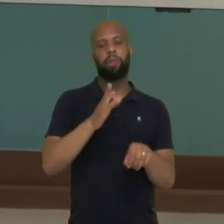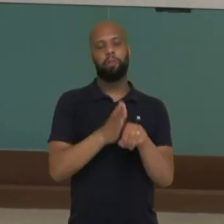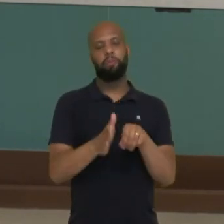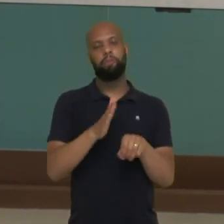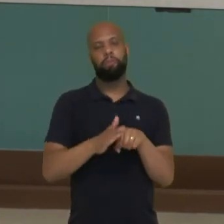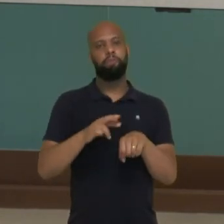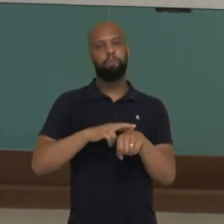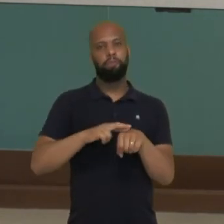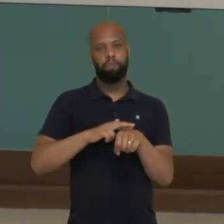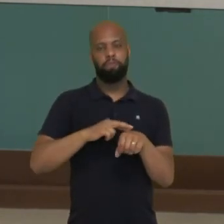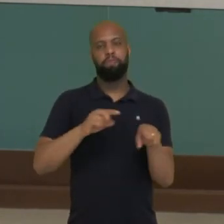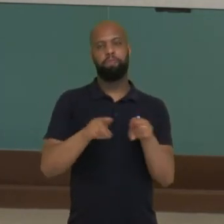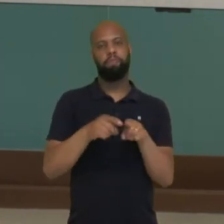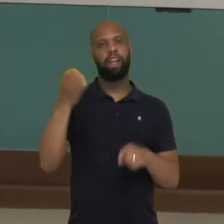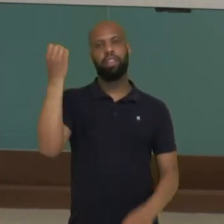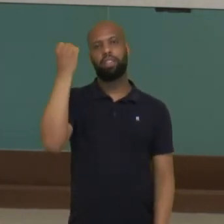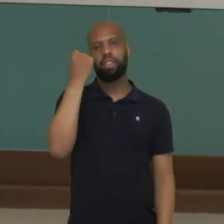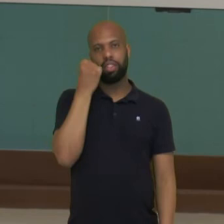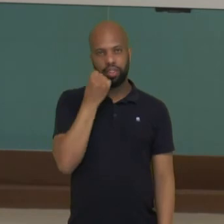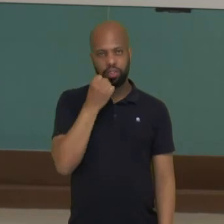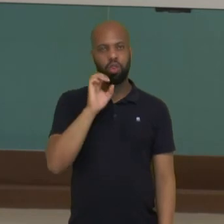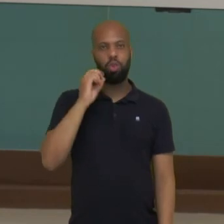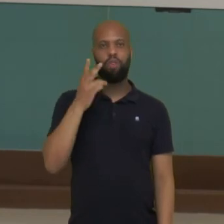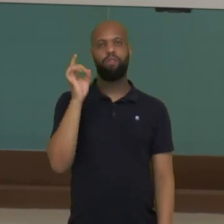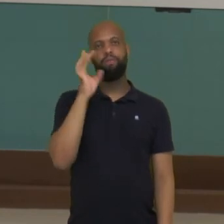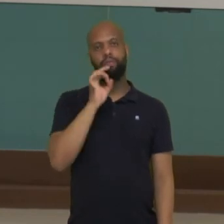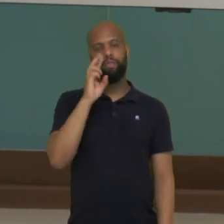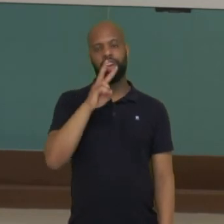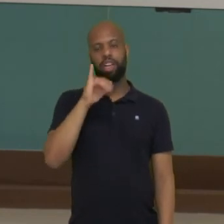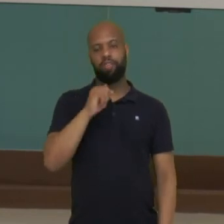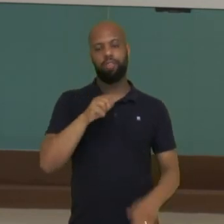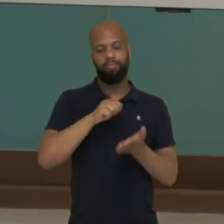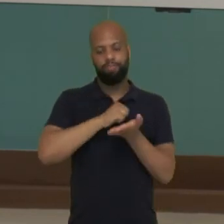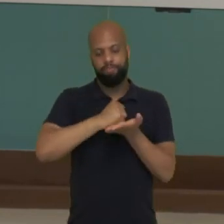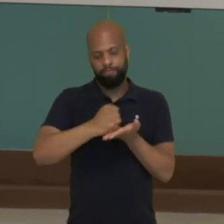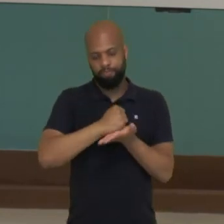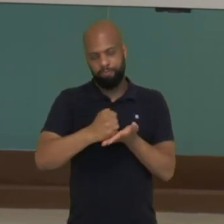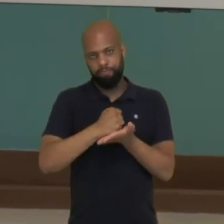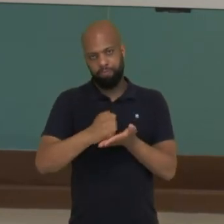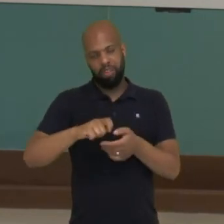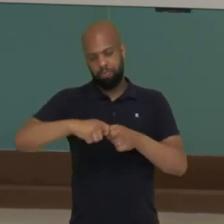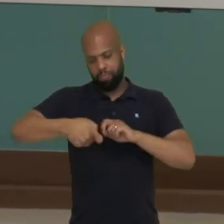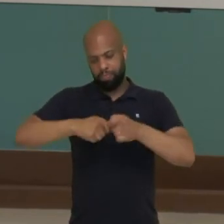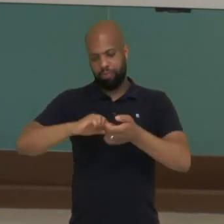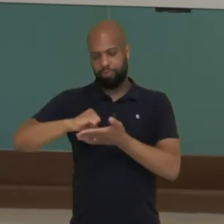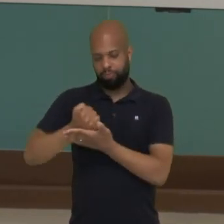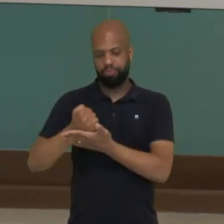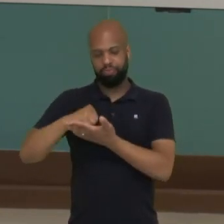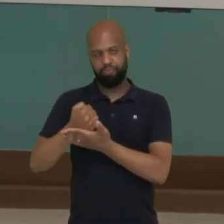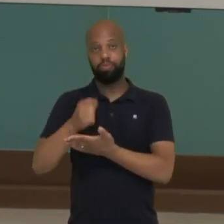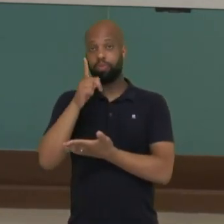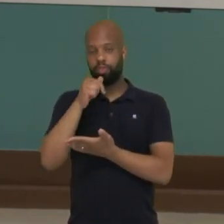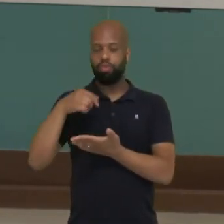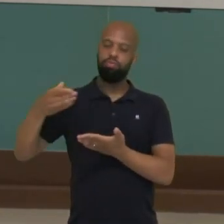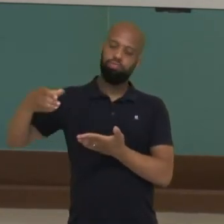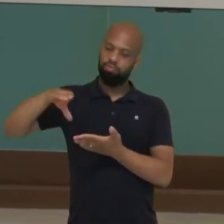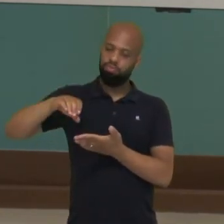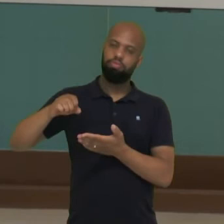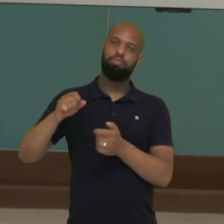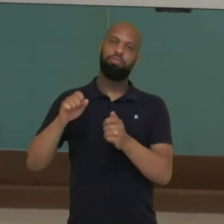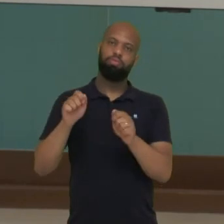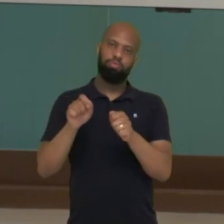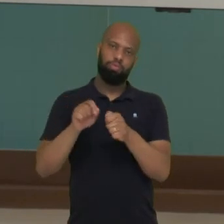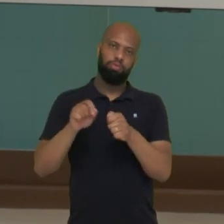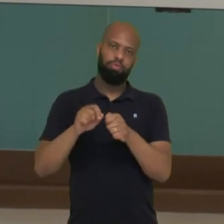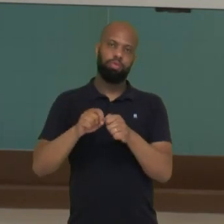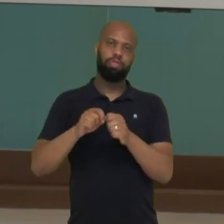cenoura, folhas verdes. Todas você vai ou ralar ou picar, amassar bem num potinho, colocar um pouquinho d'água, coar e aí você